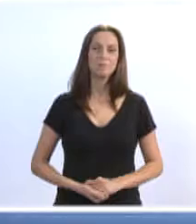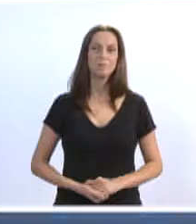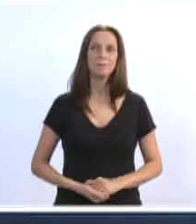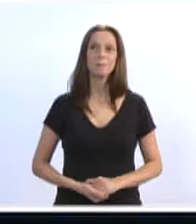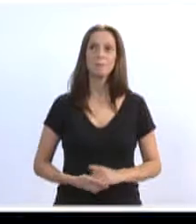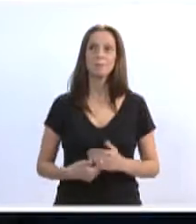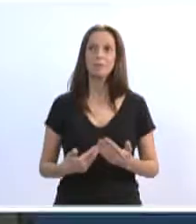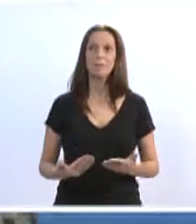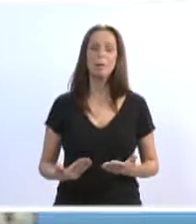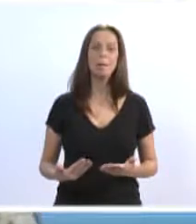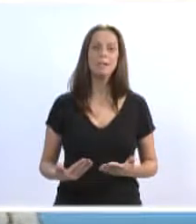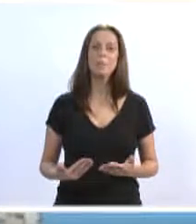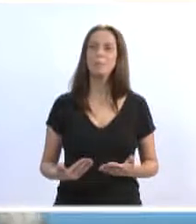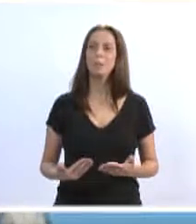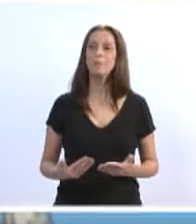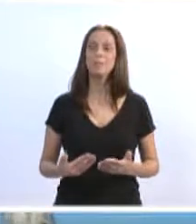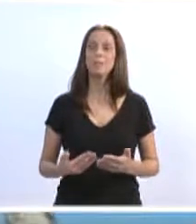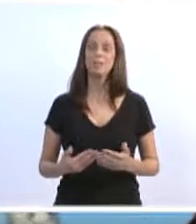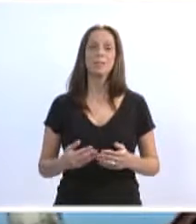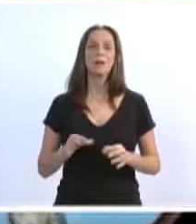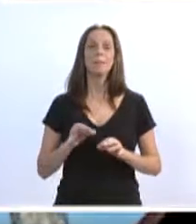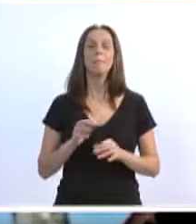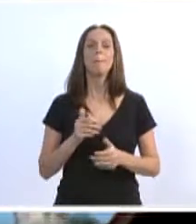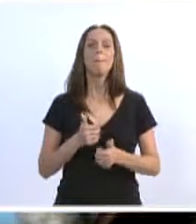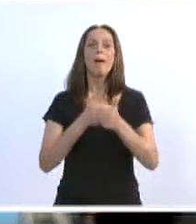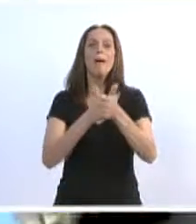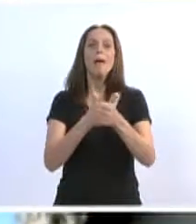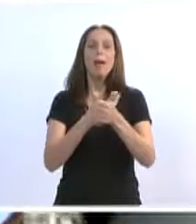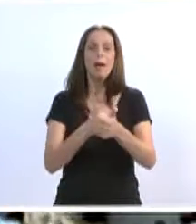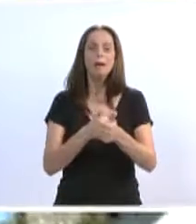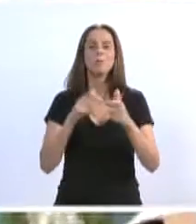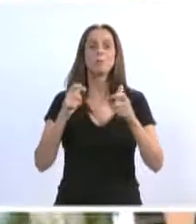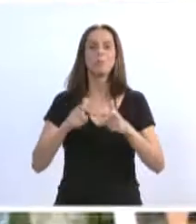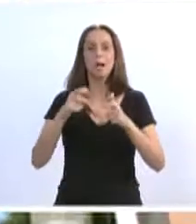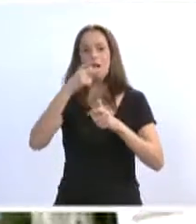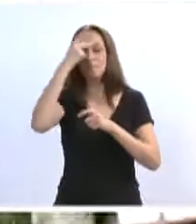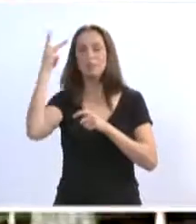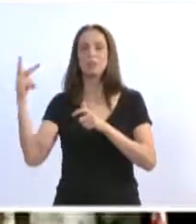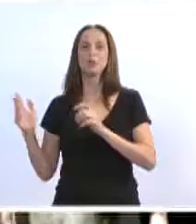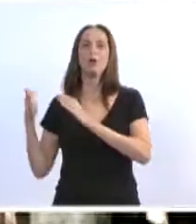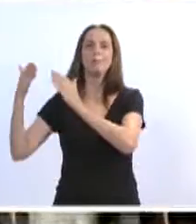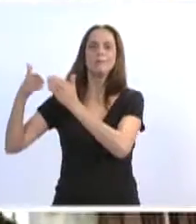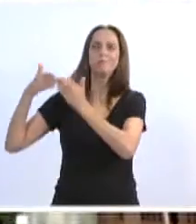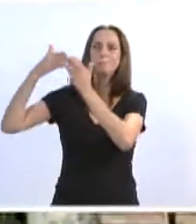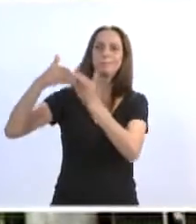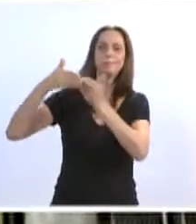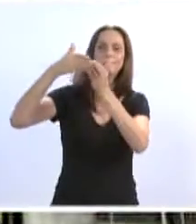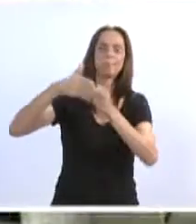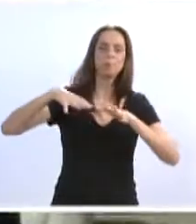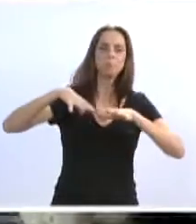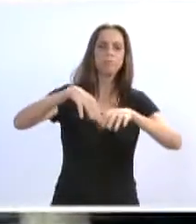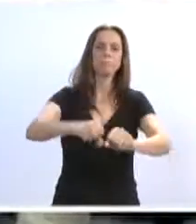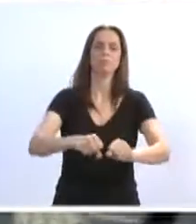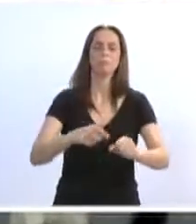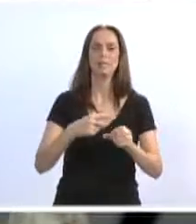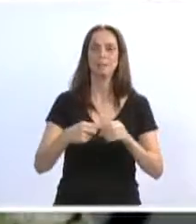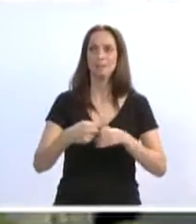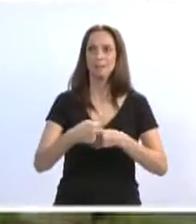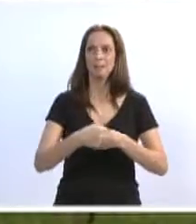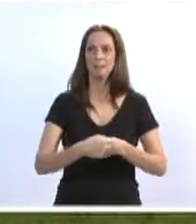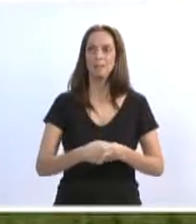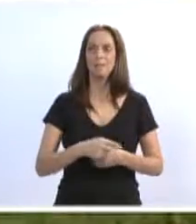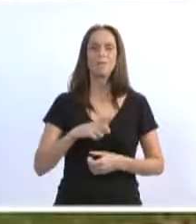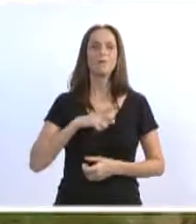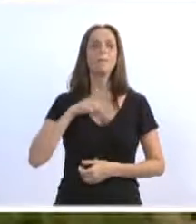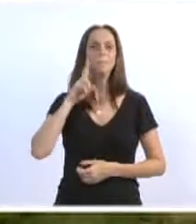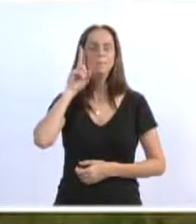Estamos no Marco Zero, a poucos metros de onde muitos imigrantes desembarcaram, cheios de planos e sonhos. Esse lugar é cercado de